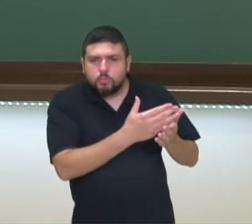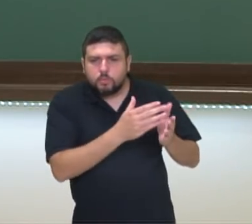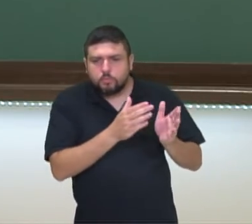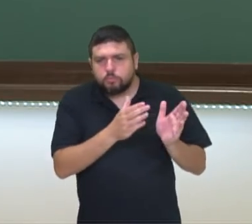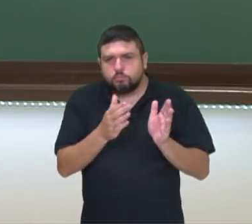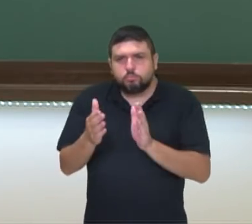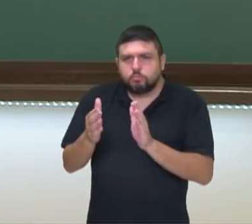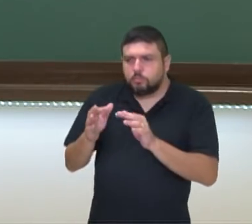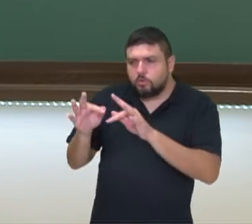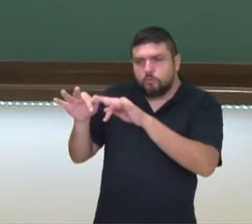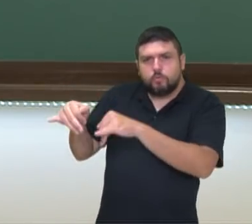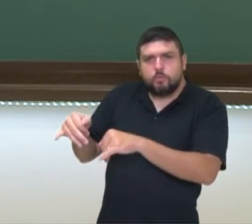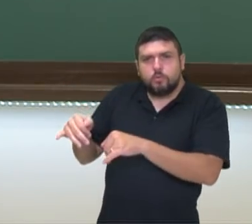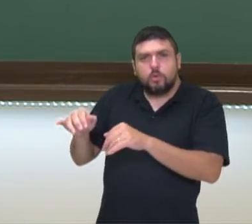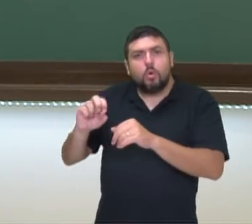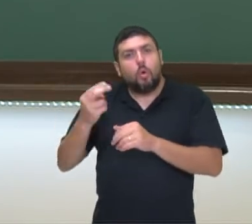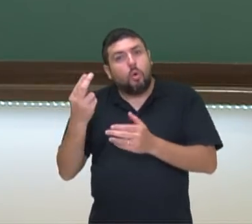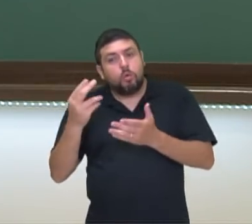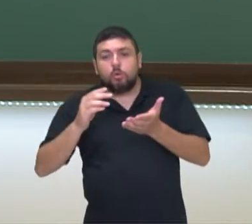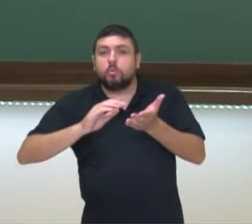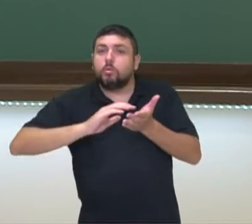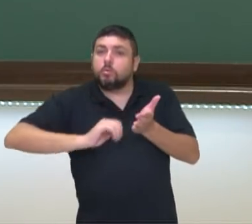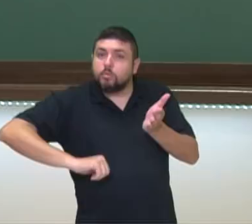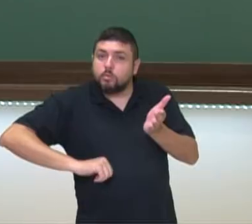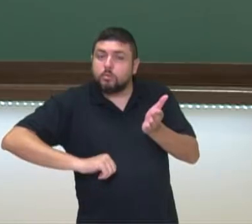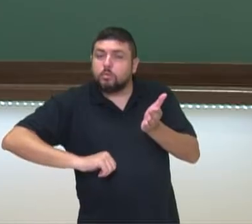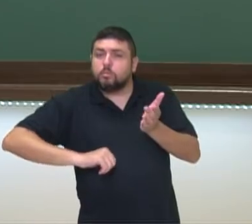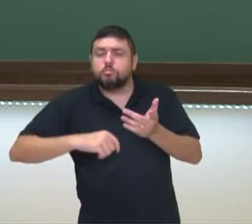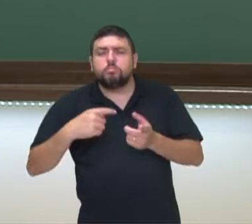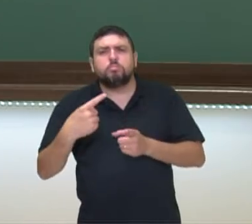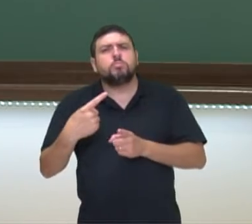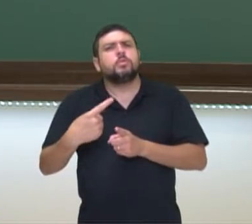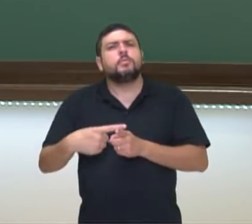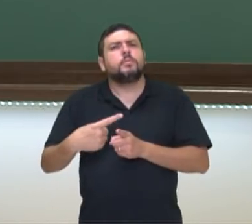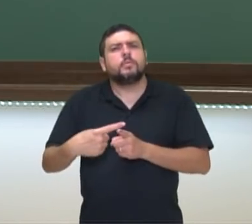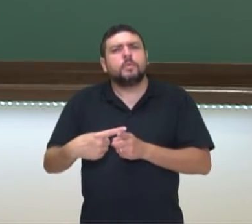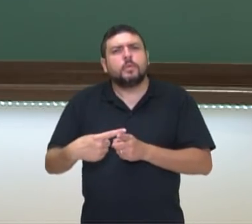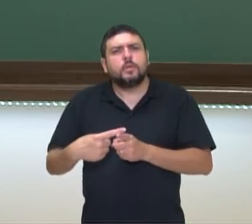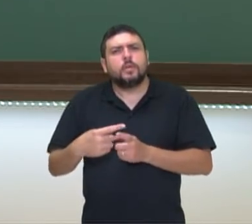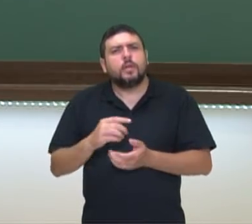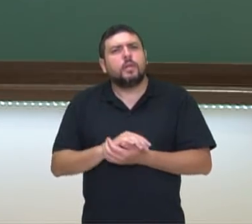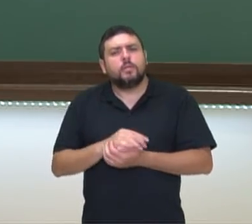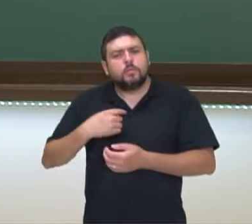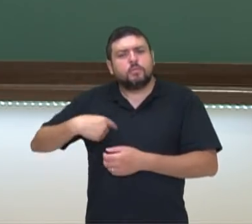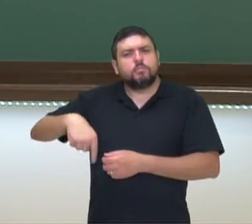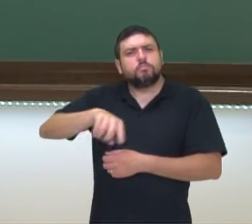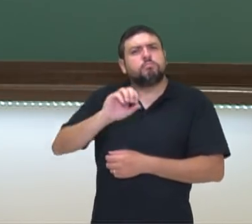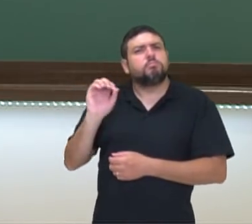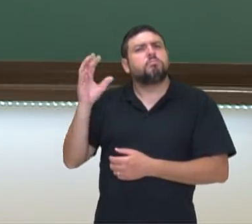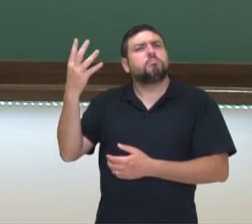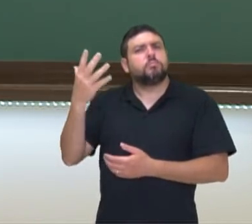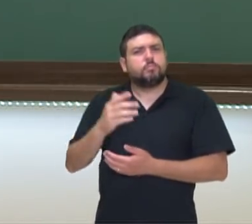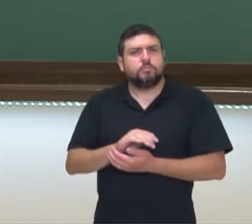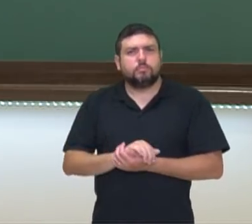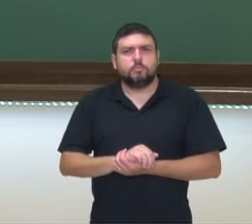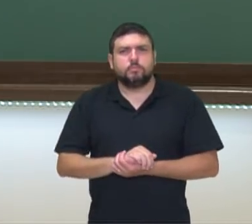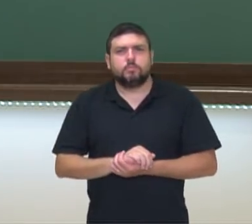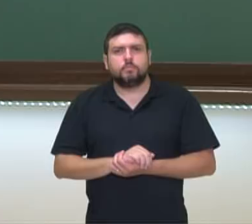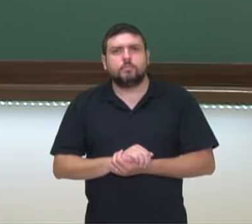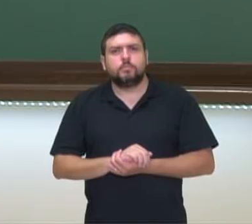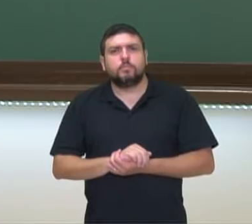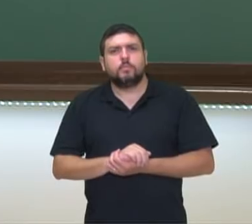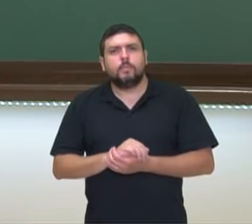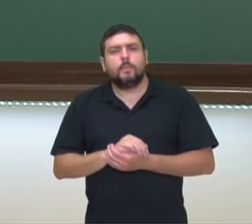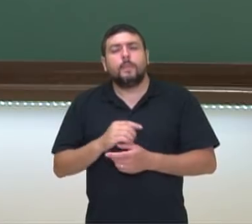fim, você retira algo, inclui, porque isso acontece com a gente quando contamos história, né?